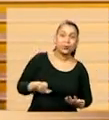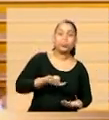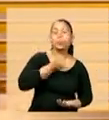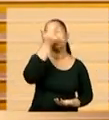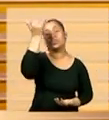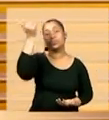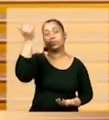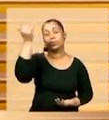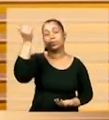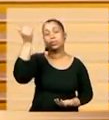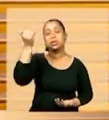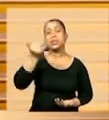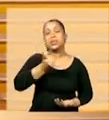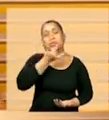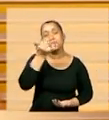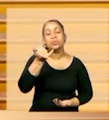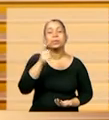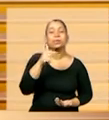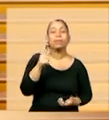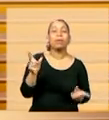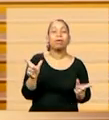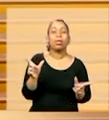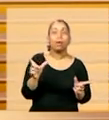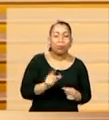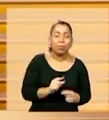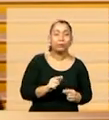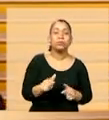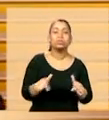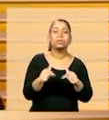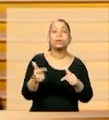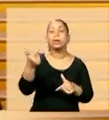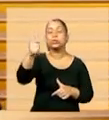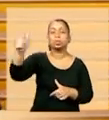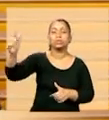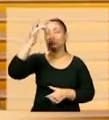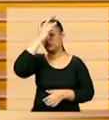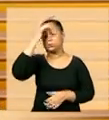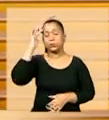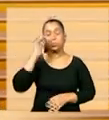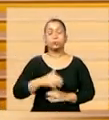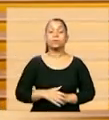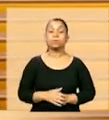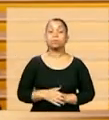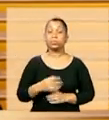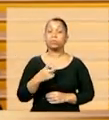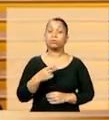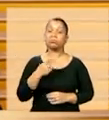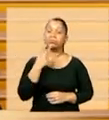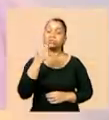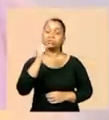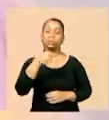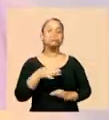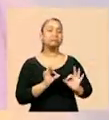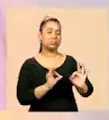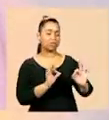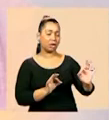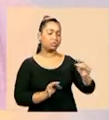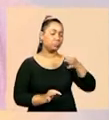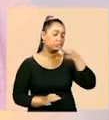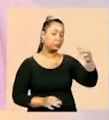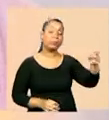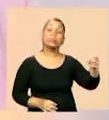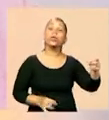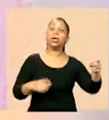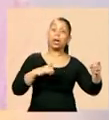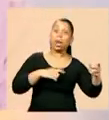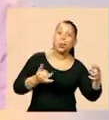acidentou, isso também reduz o rendimento dos outros empregados. Eu acredito que sim, né? Excelente colocação.